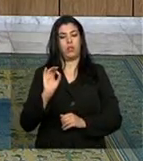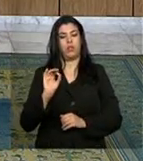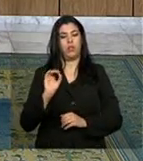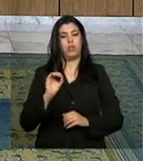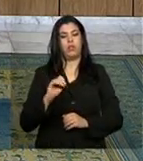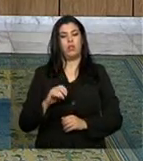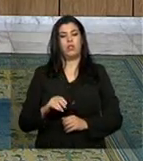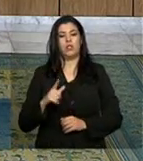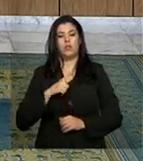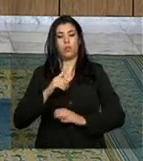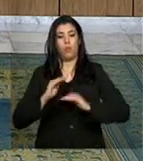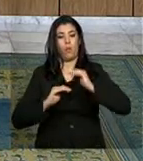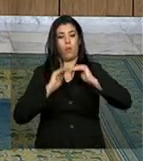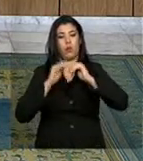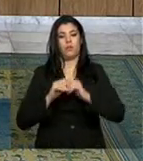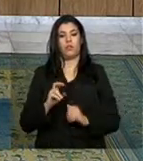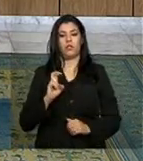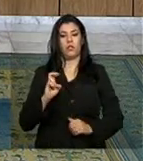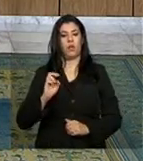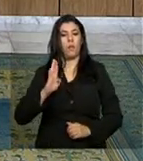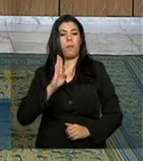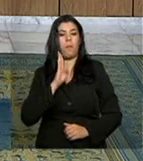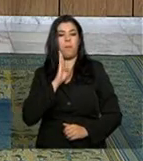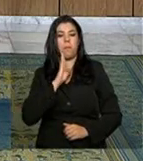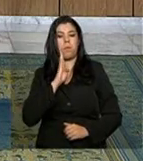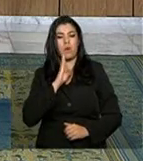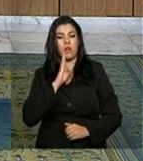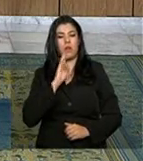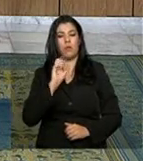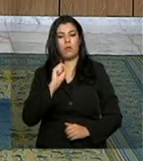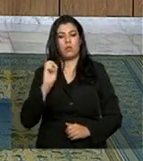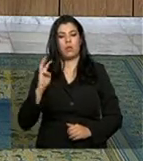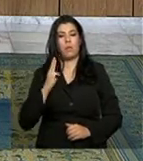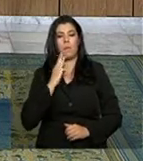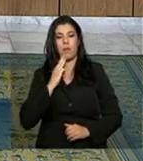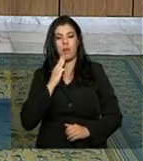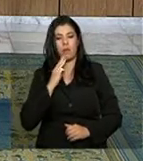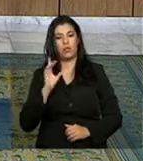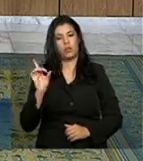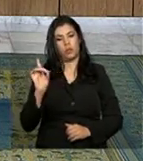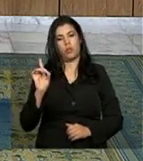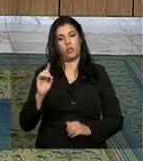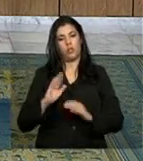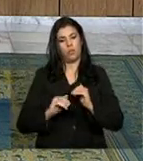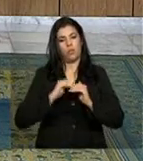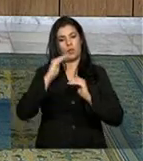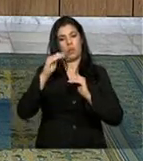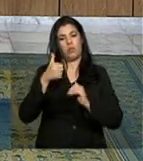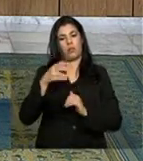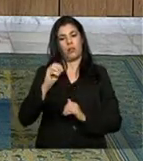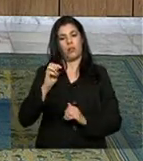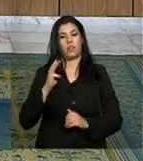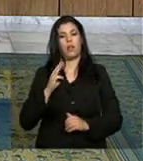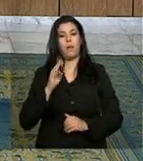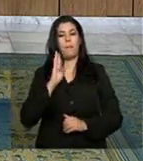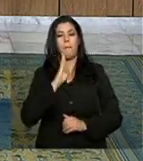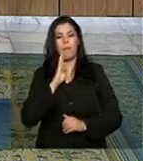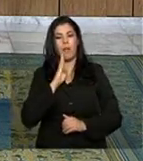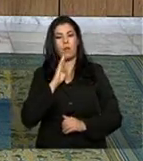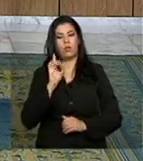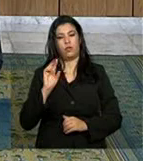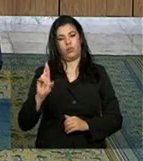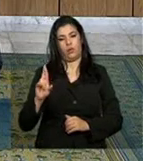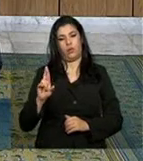de 5 bilhões e 800 milhões de dólares para 10 bilhões e meio de dólares. E as exportações